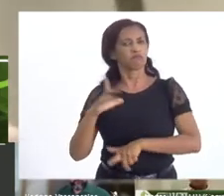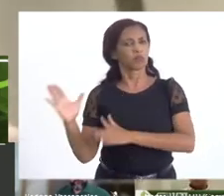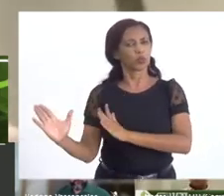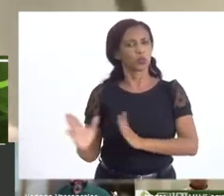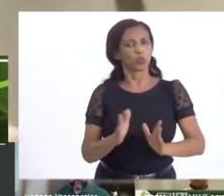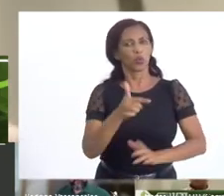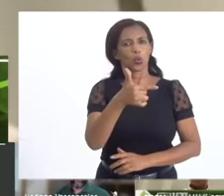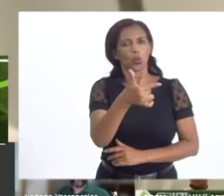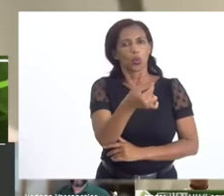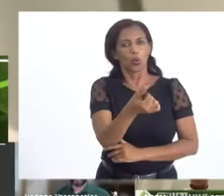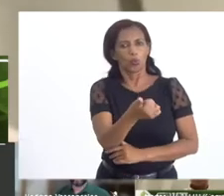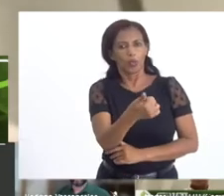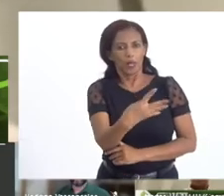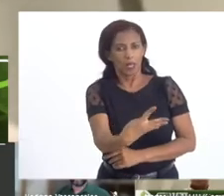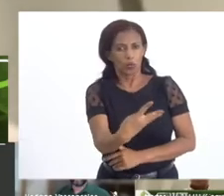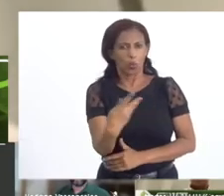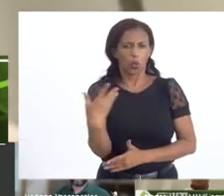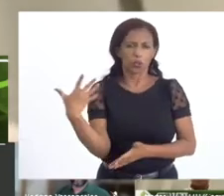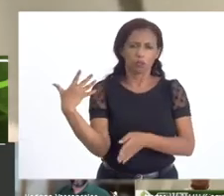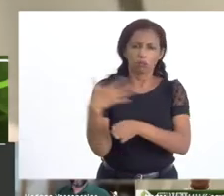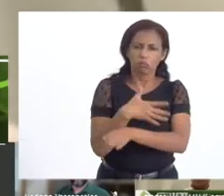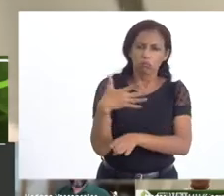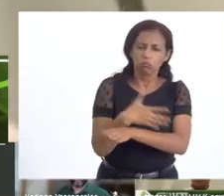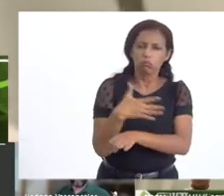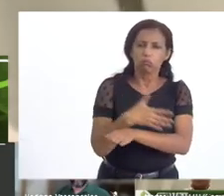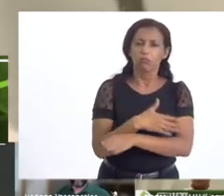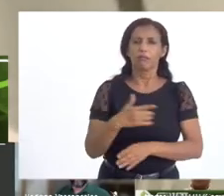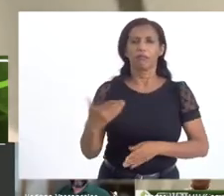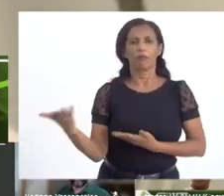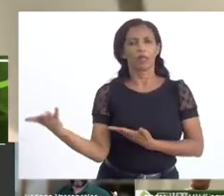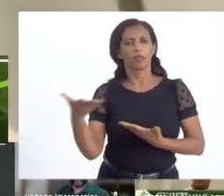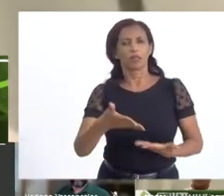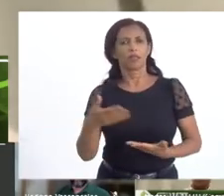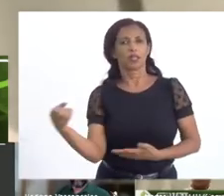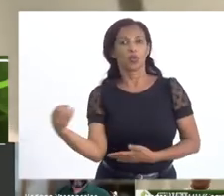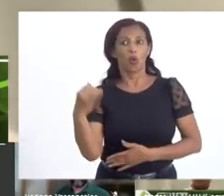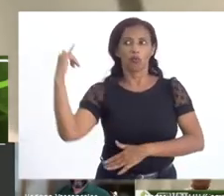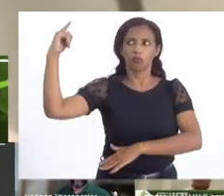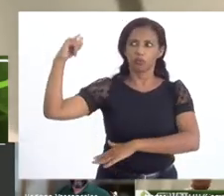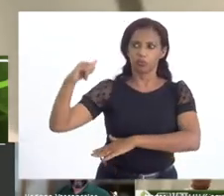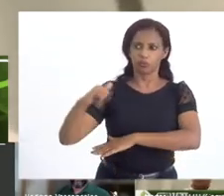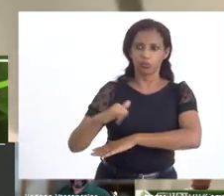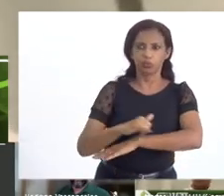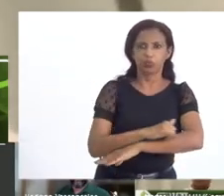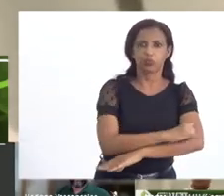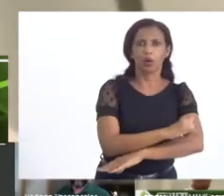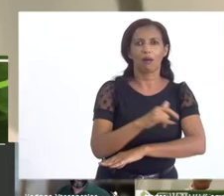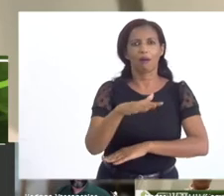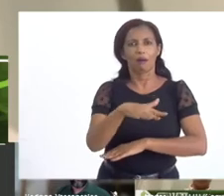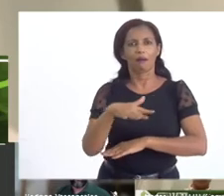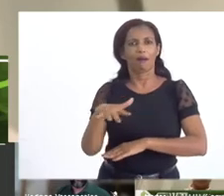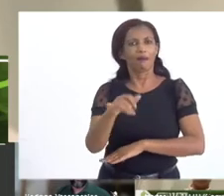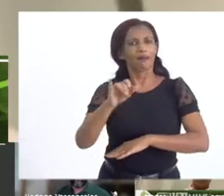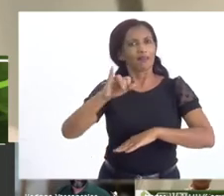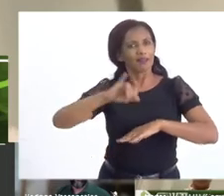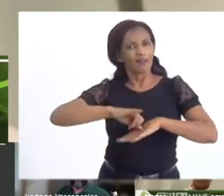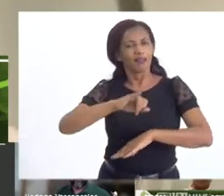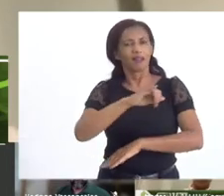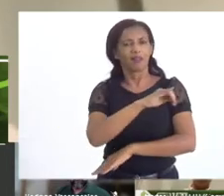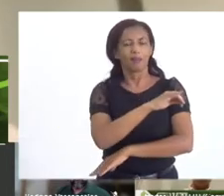desde 2014 incessante para trazer novas linhas aéreas, novas linhas para o Rio de